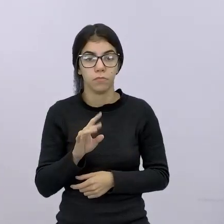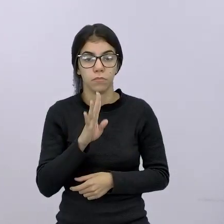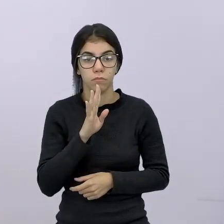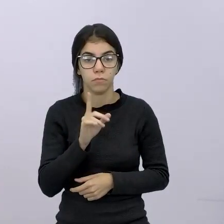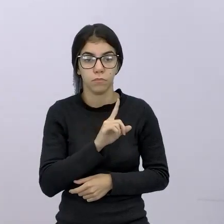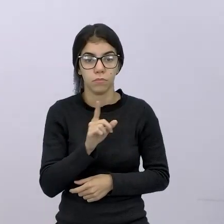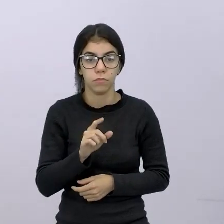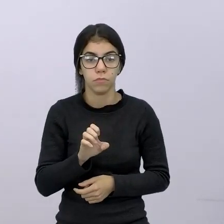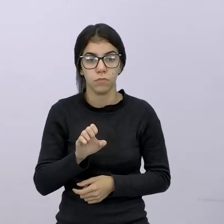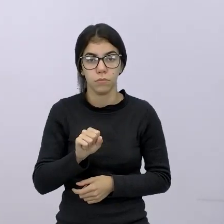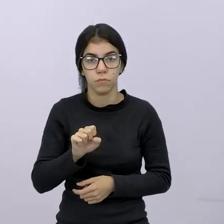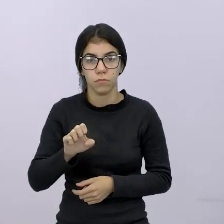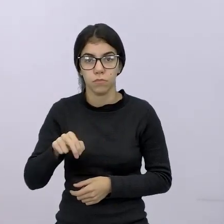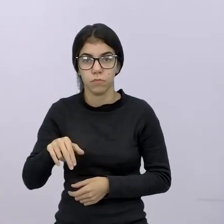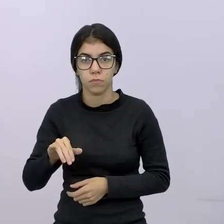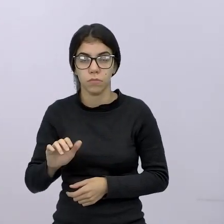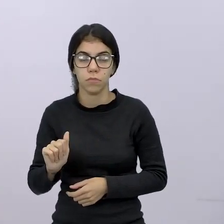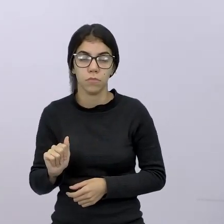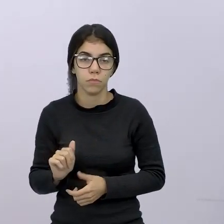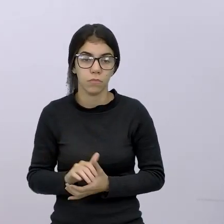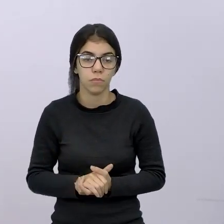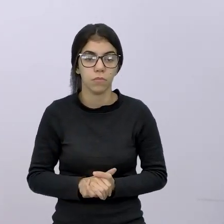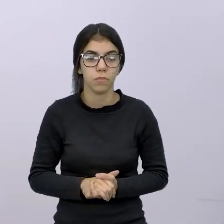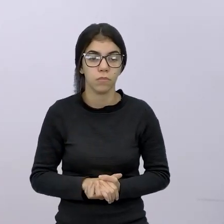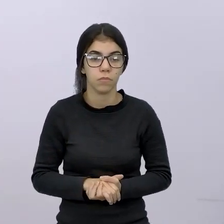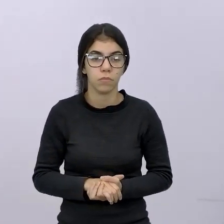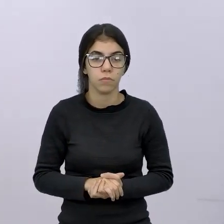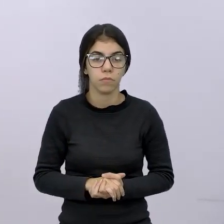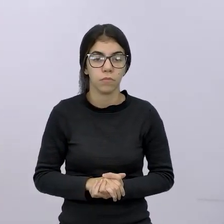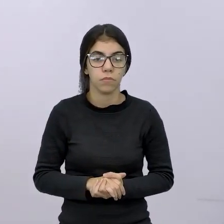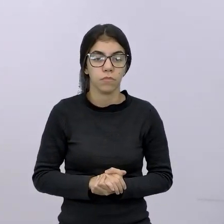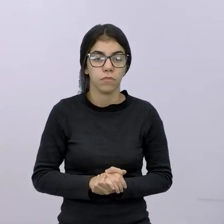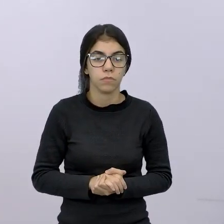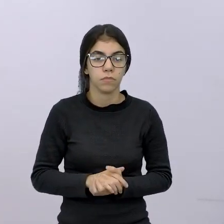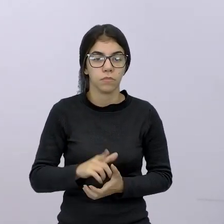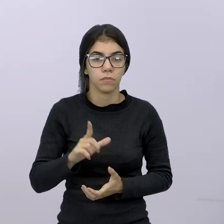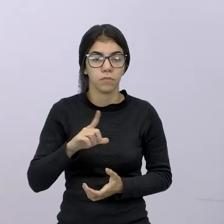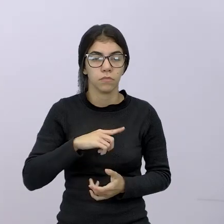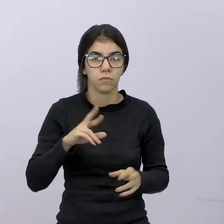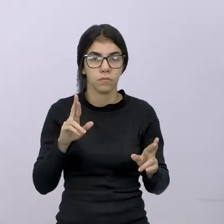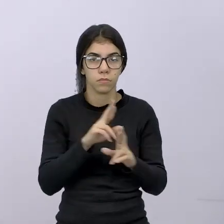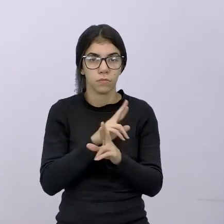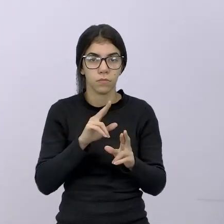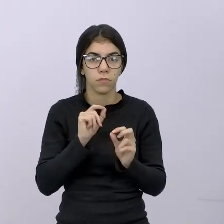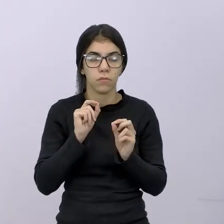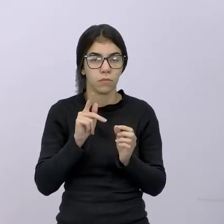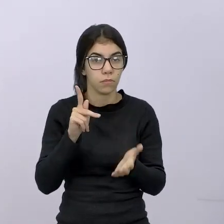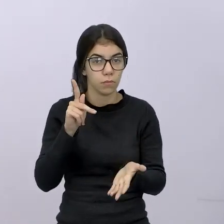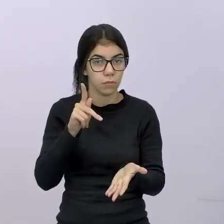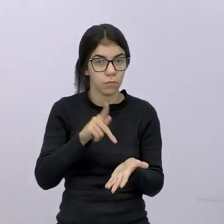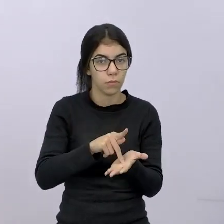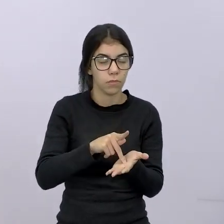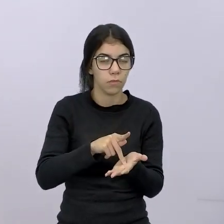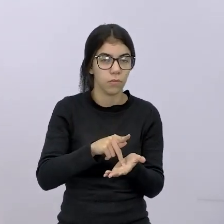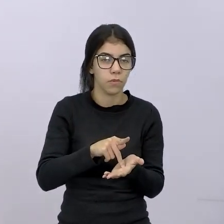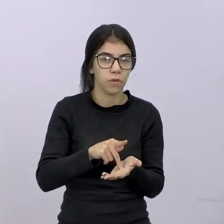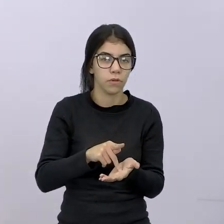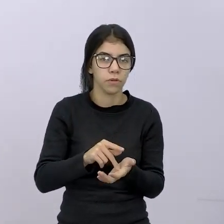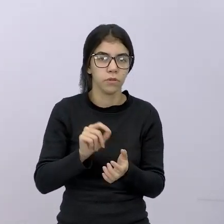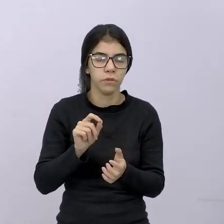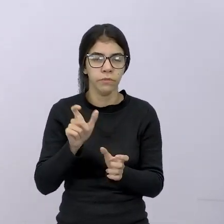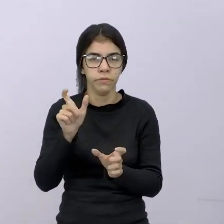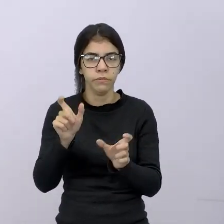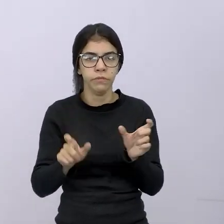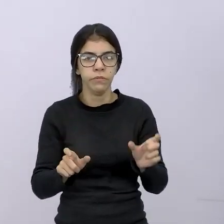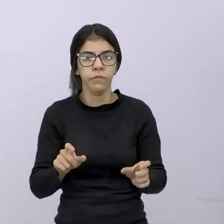de essência. Essa ideia de essência, pessoal, ela tem a ver com a verdade, justamente, a verdade de alguém